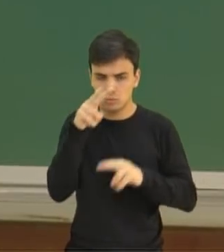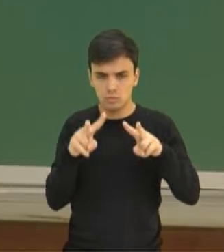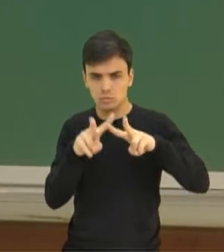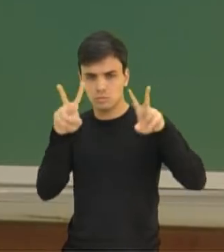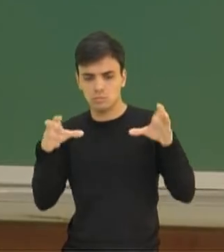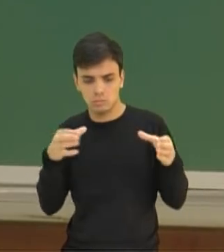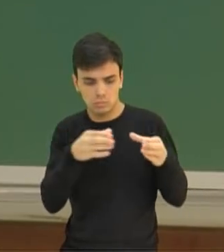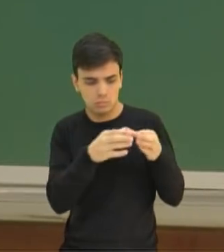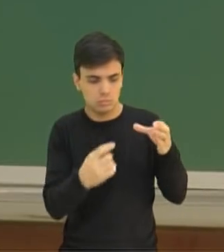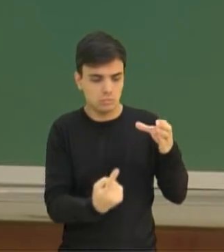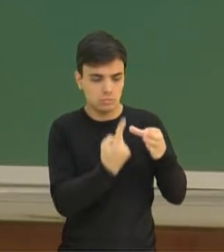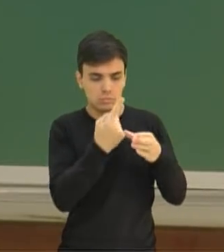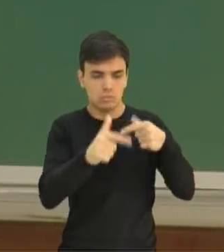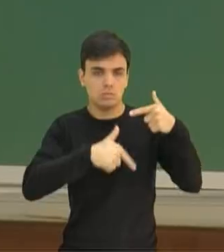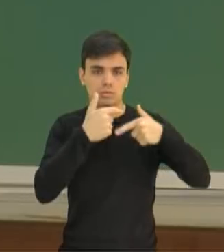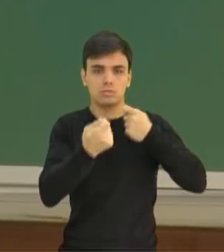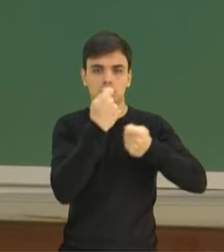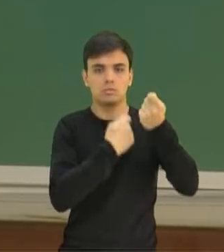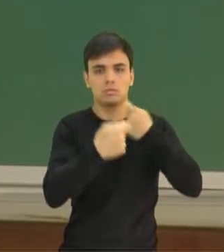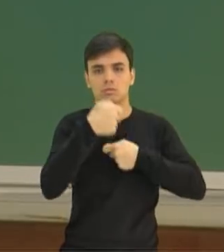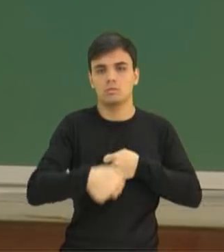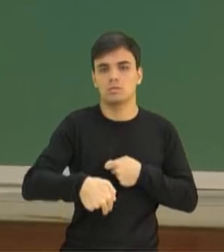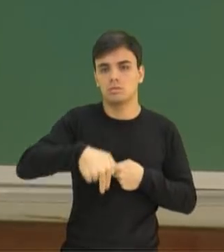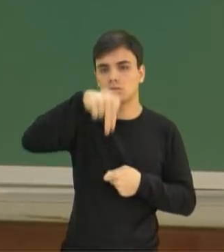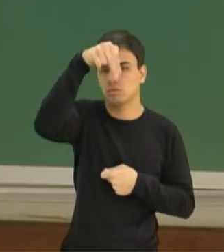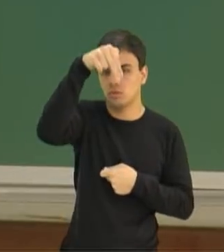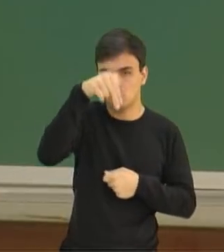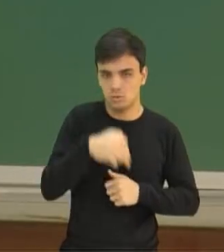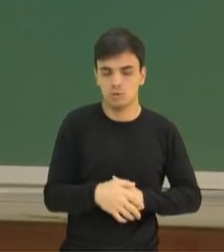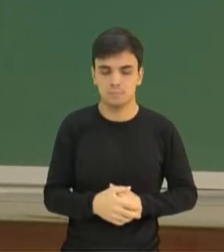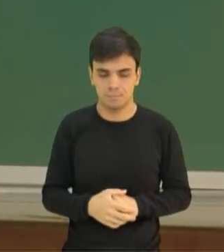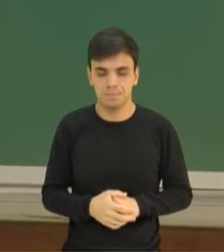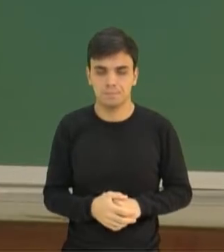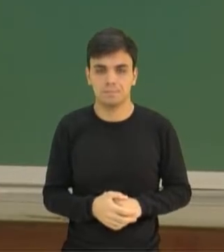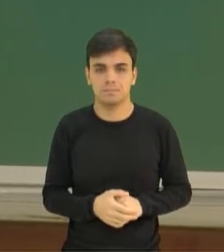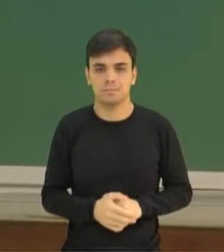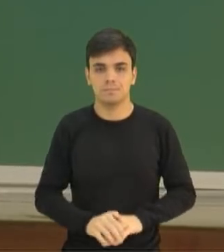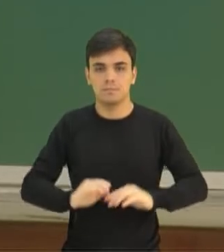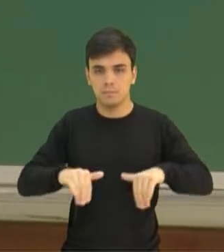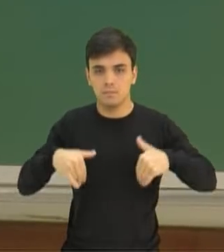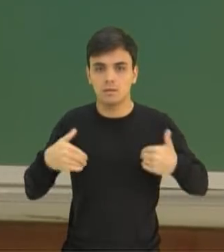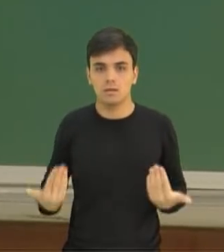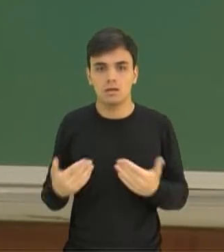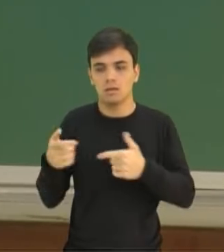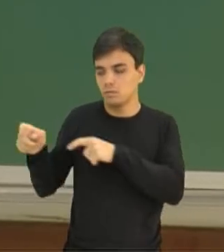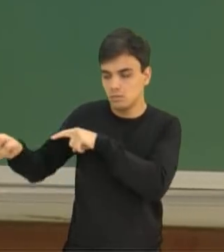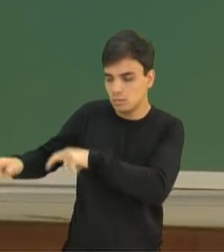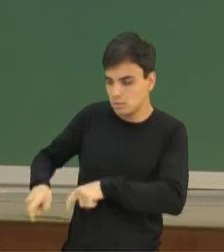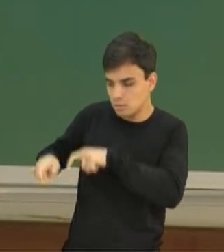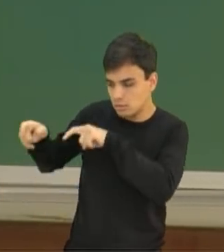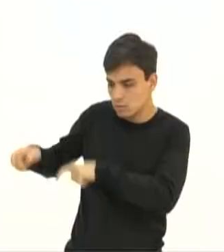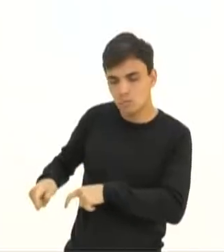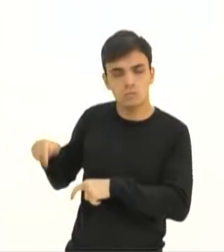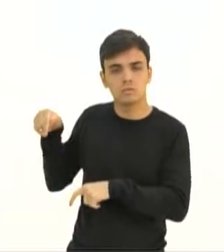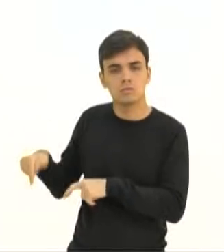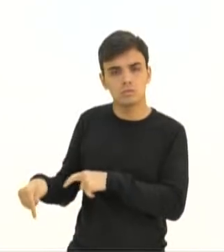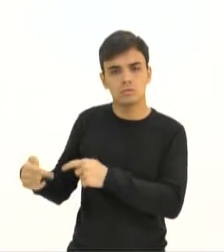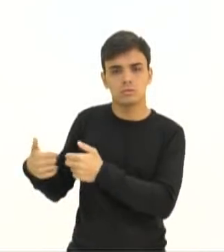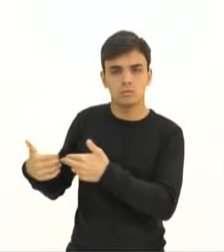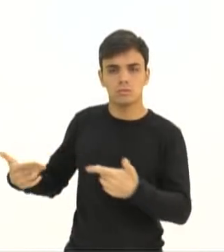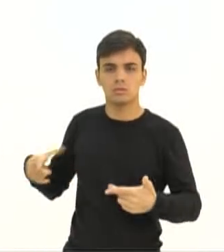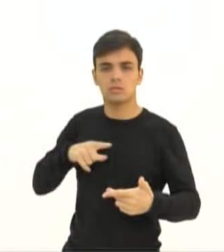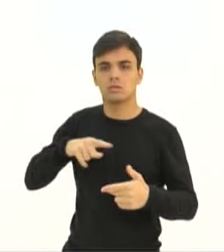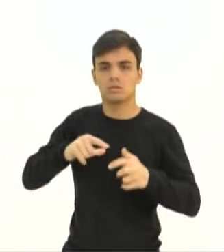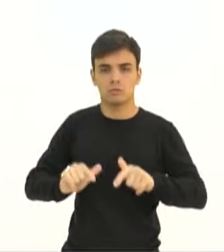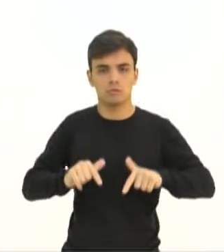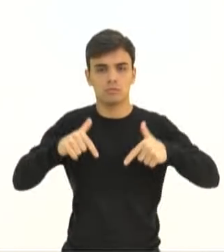setor primário das atividades econômicas da região norte. E aí, a agricultura e a pecuária tem bastante força